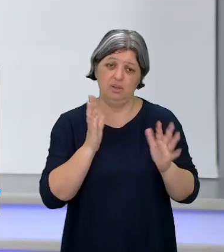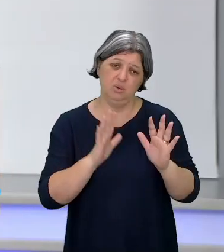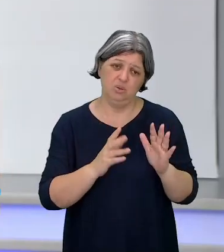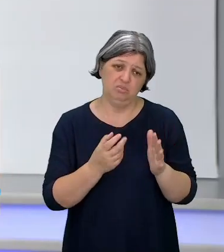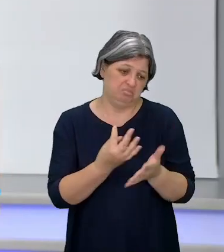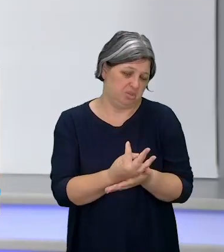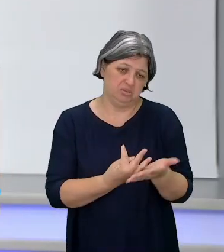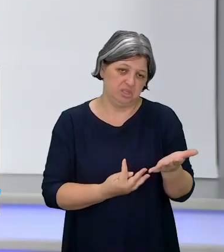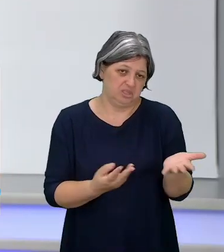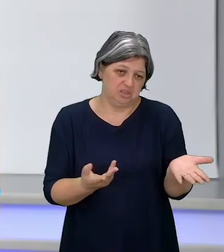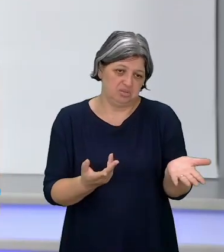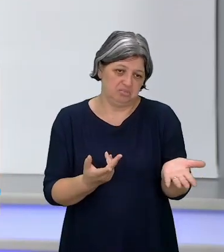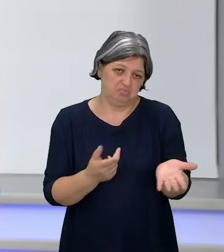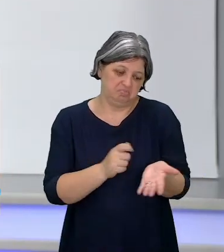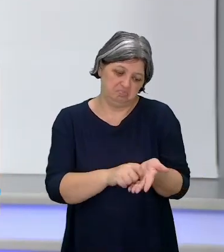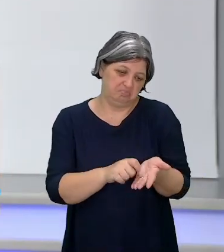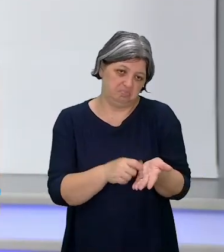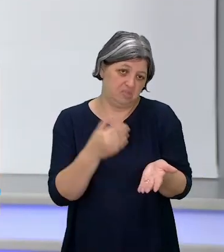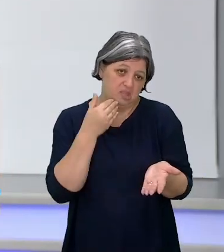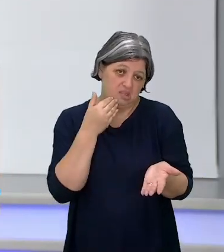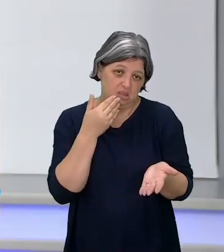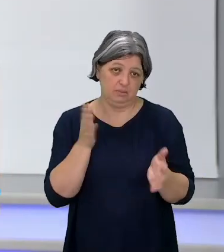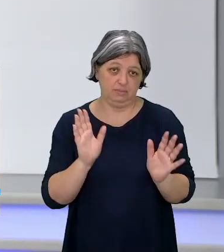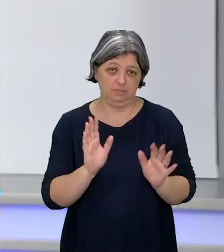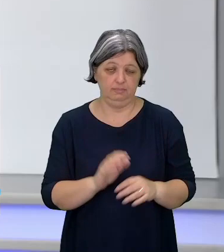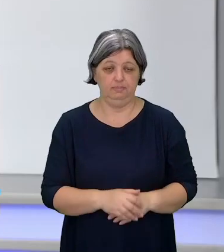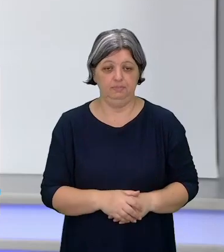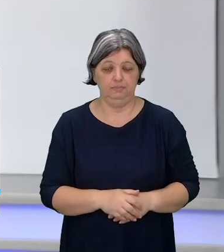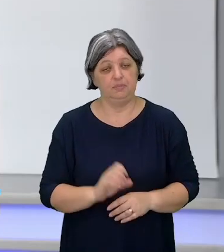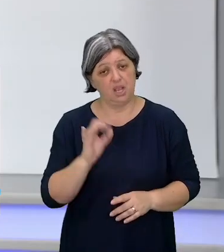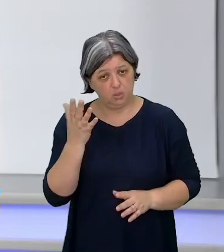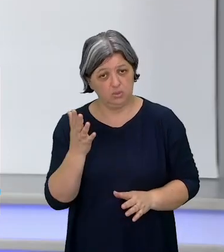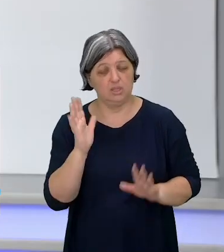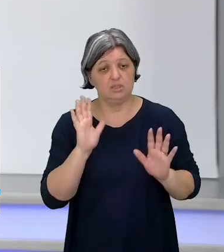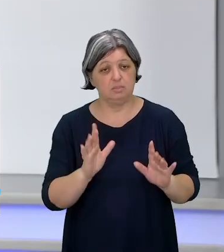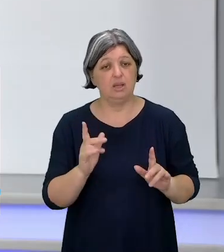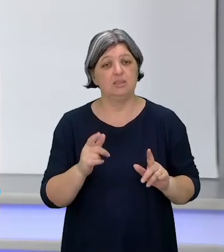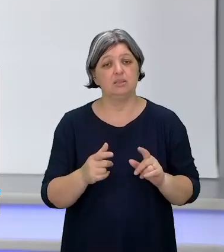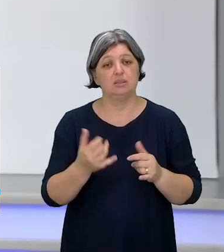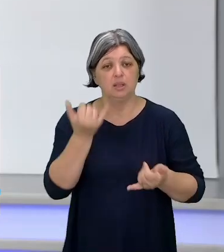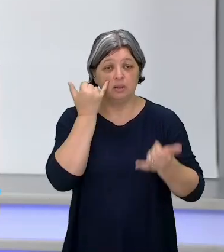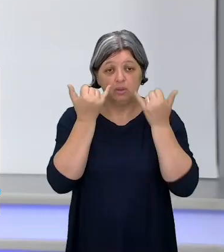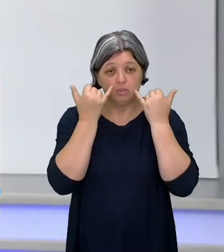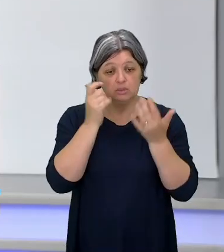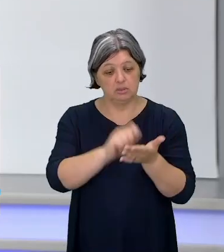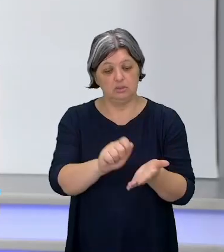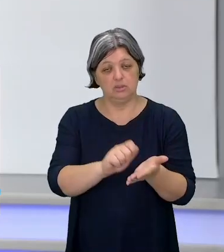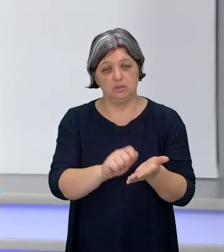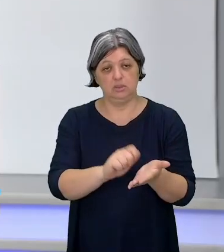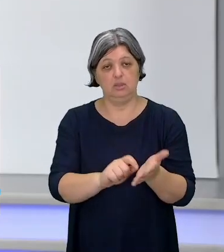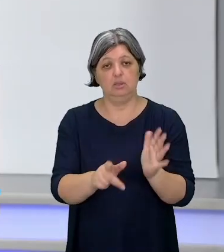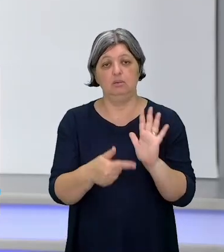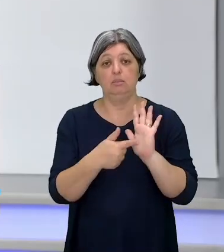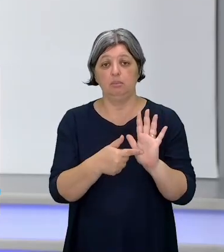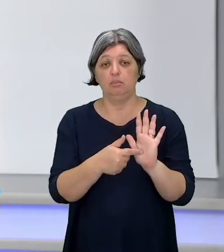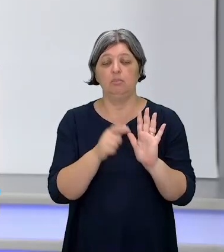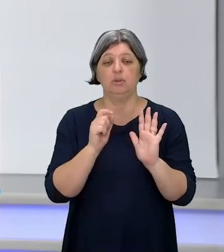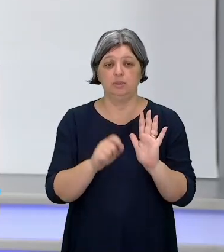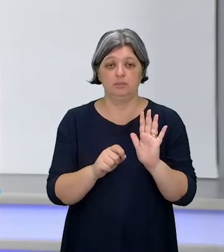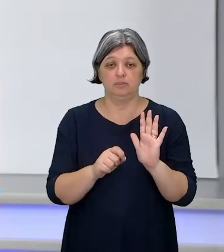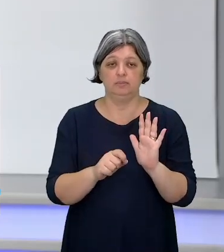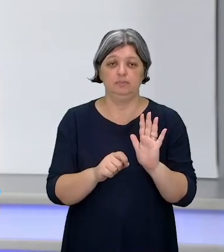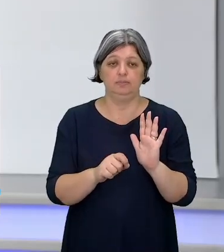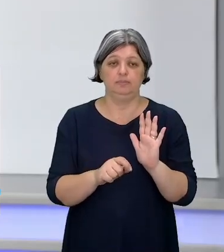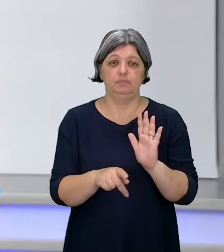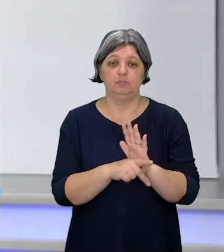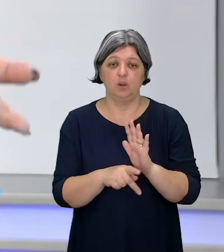e acontece. Né? Ou será que essas informações elas foram escritas dessa maneira justamente para poder